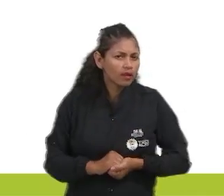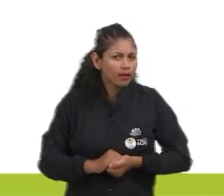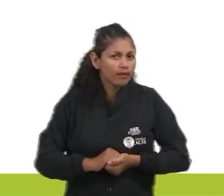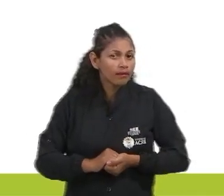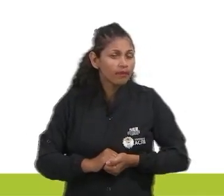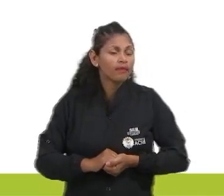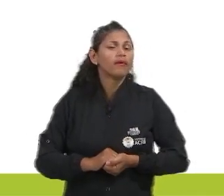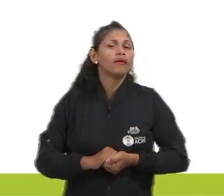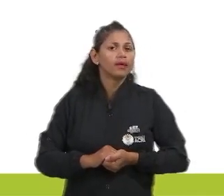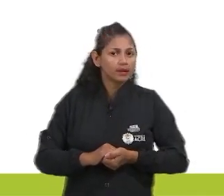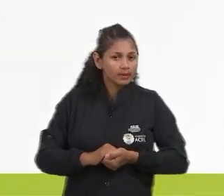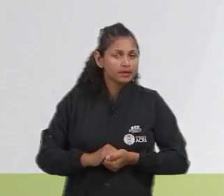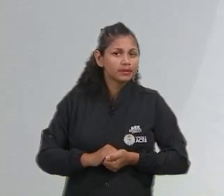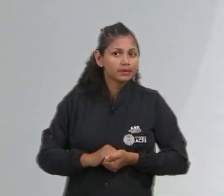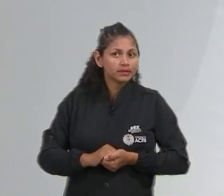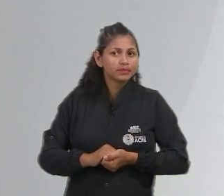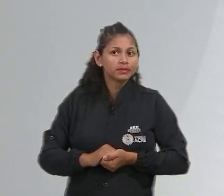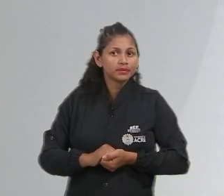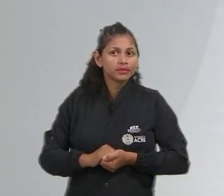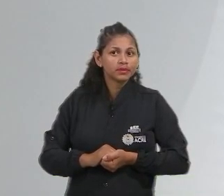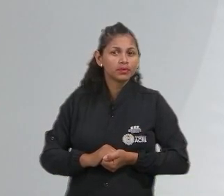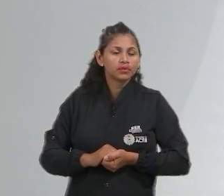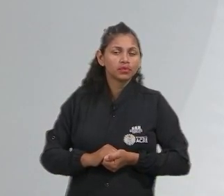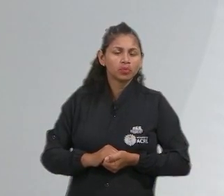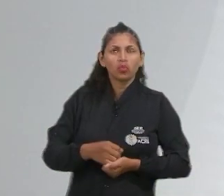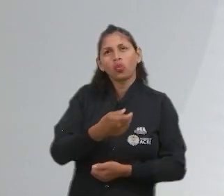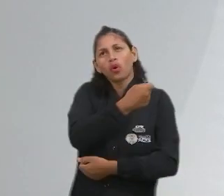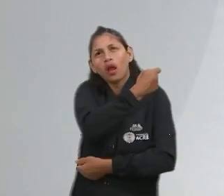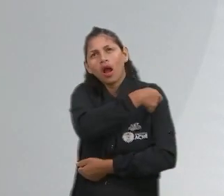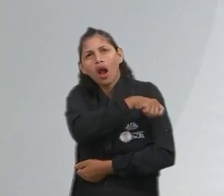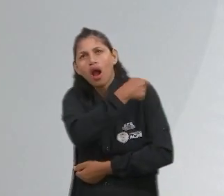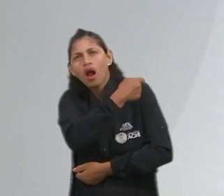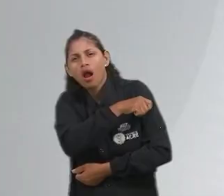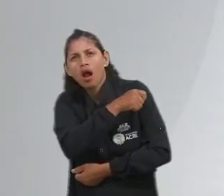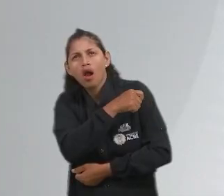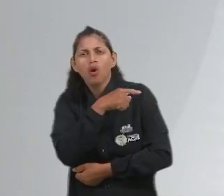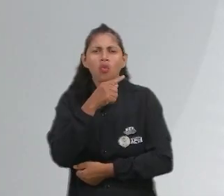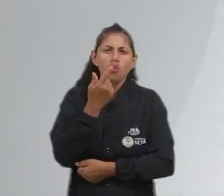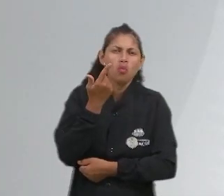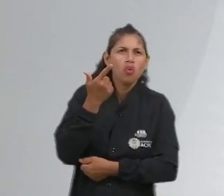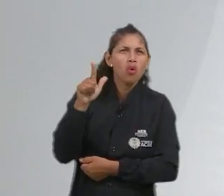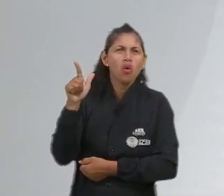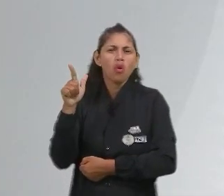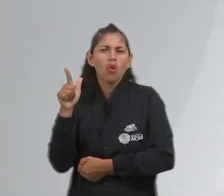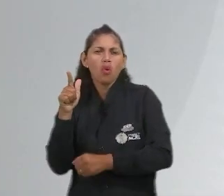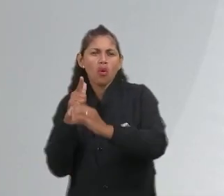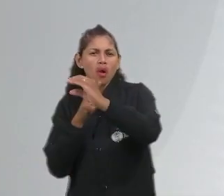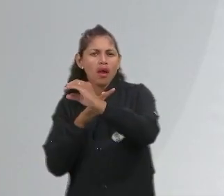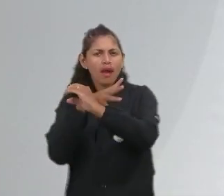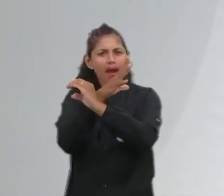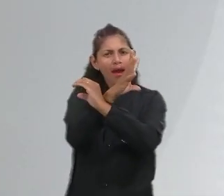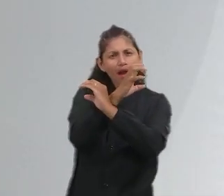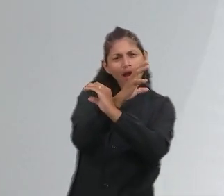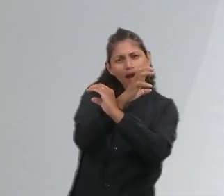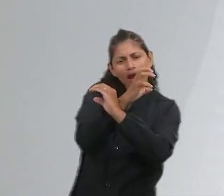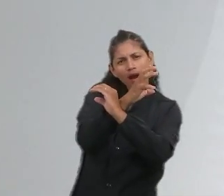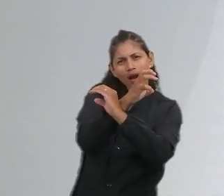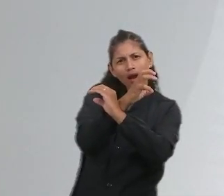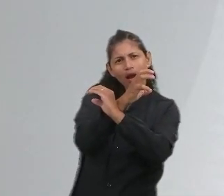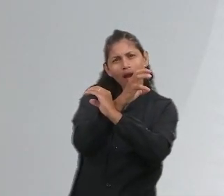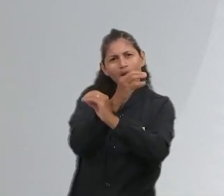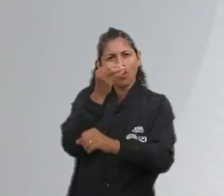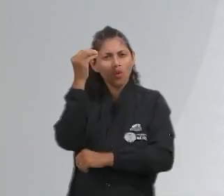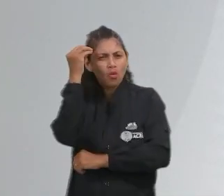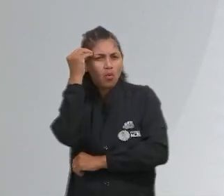diferença aí dos grupos funcionais? Será que um é álcool, o outro é ácido, ou aldeído, assim por diante? Não, a gente